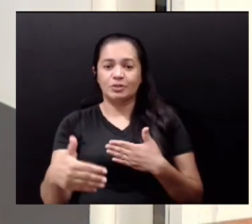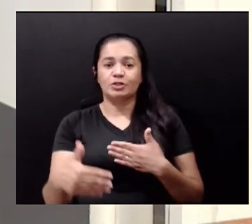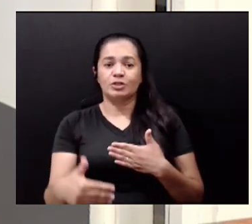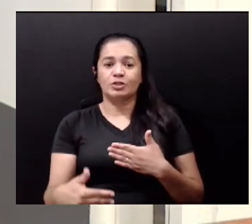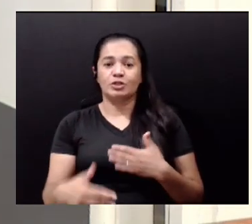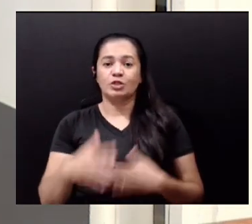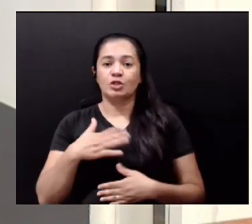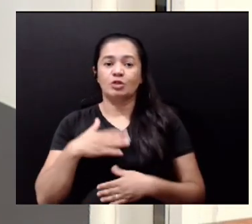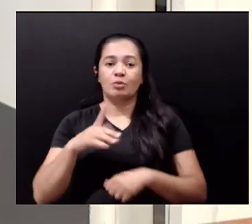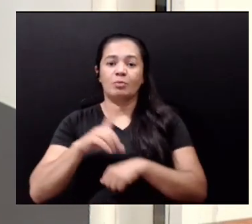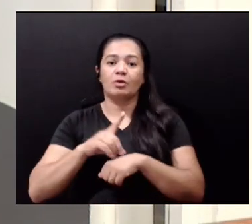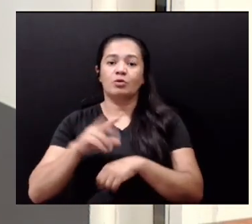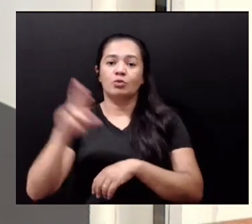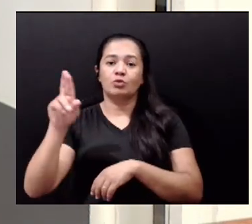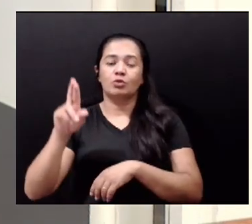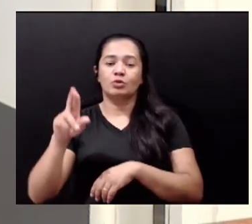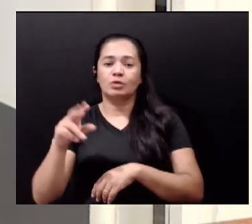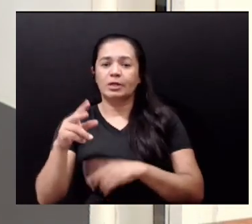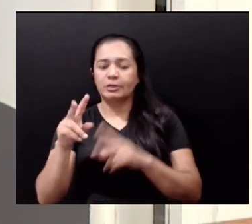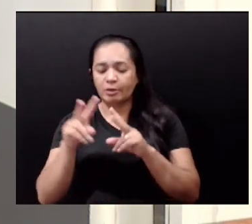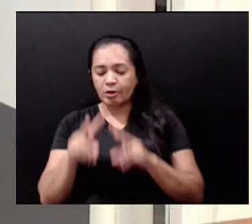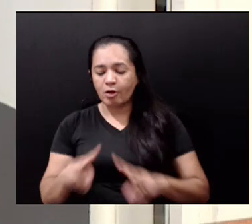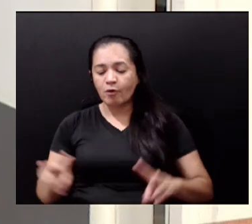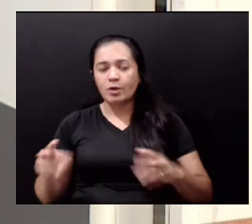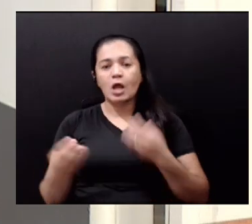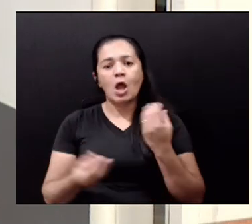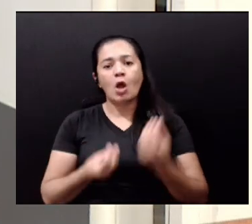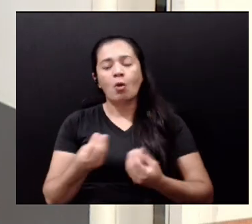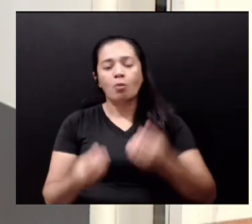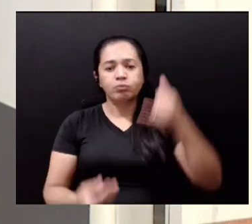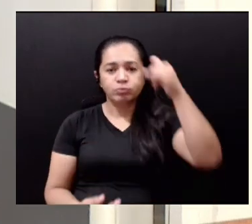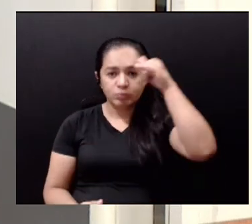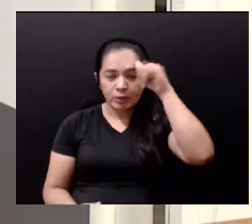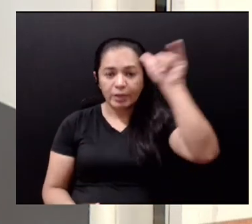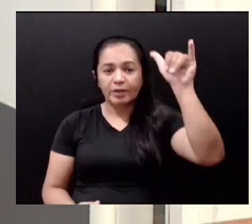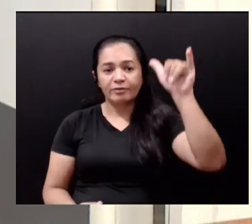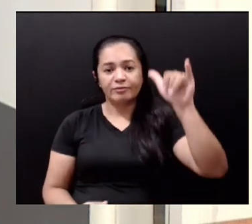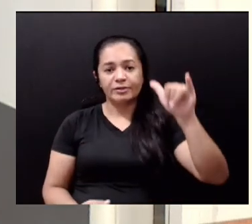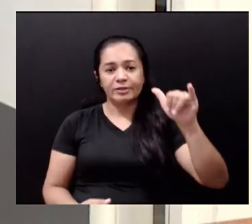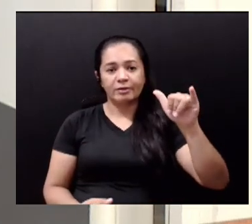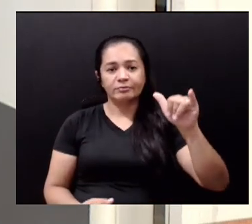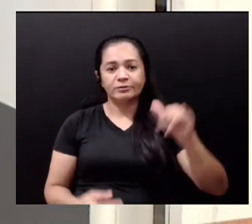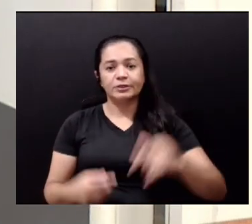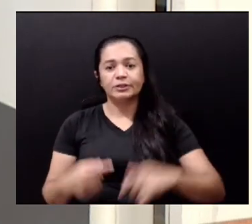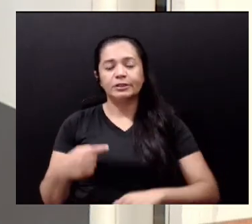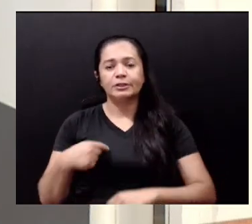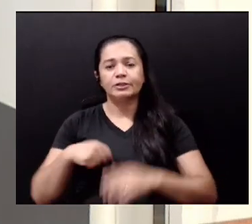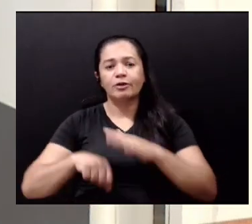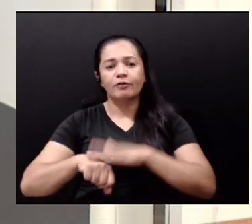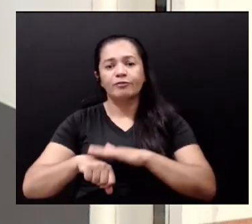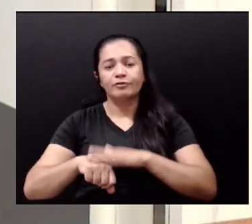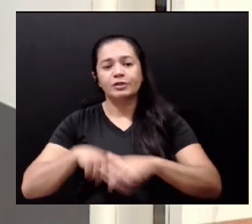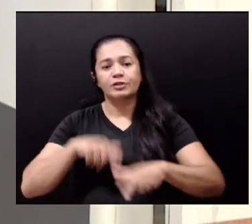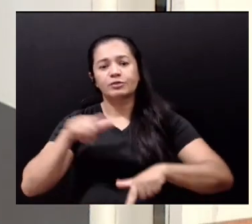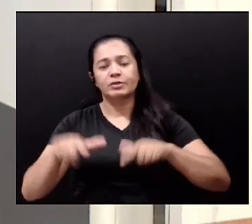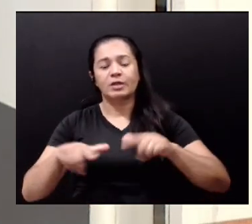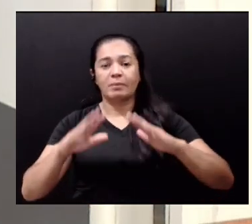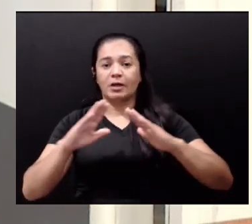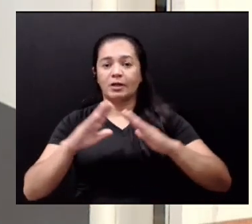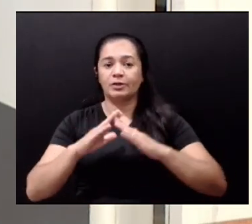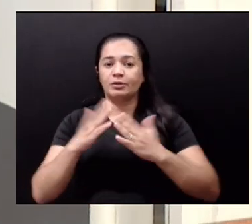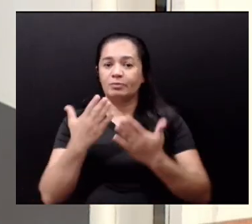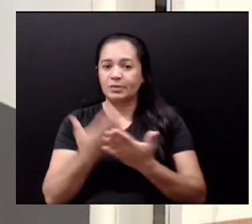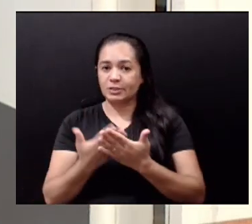busquei olhar para como prevenir esse fenômeno, e eu desenvolvi um trabalho em uma escola pública, aqui de Campinas.